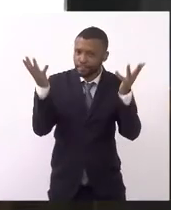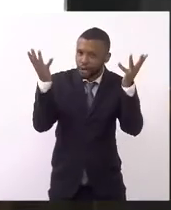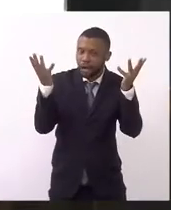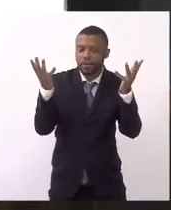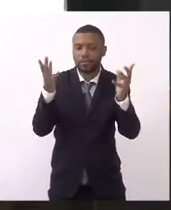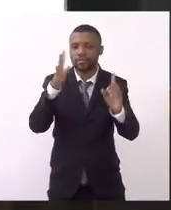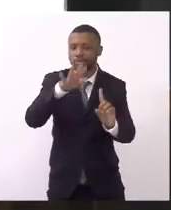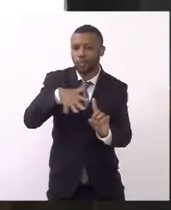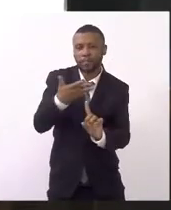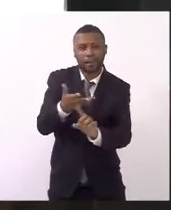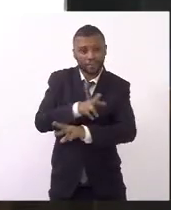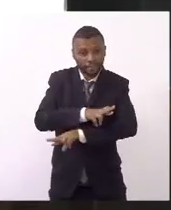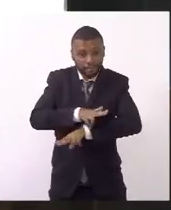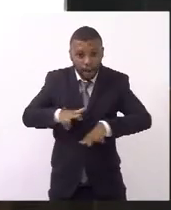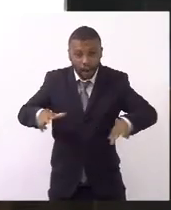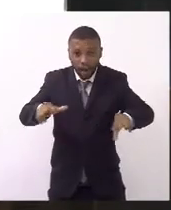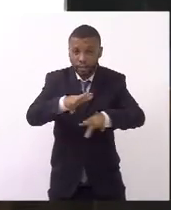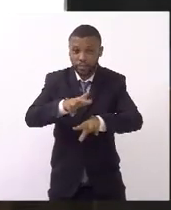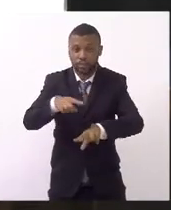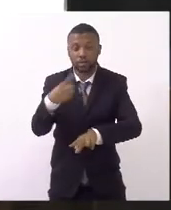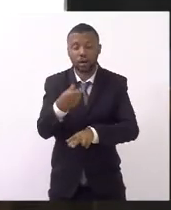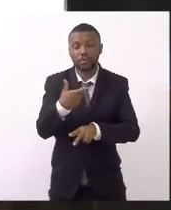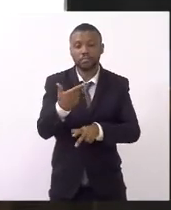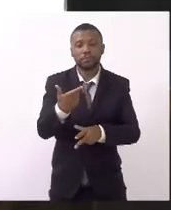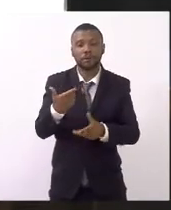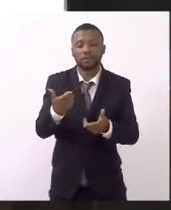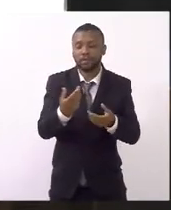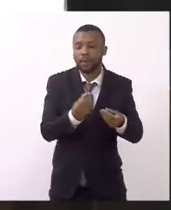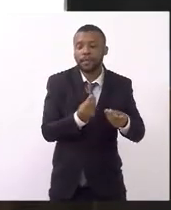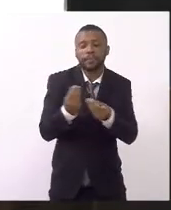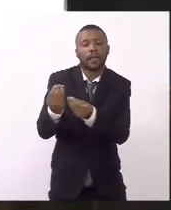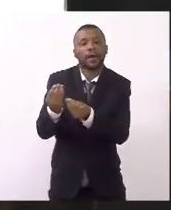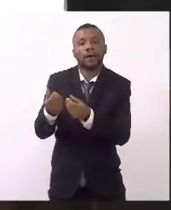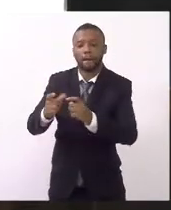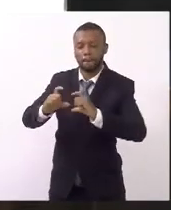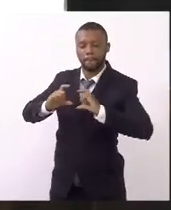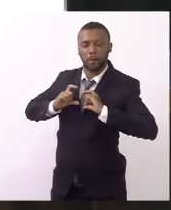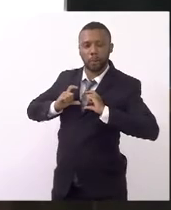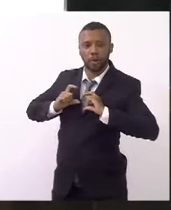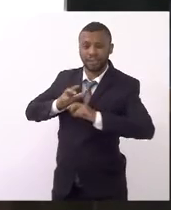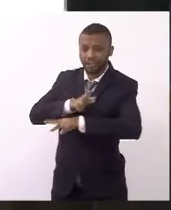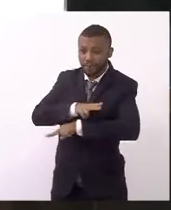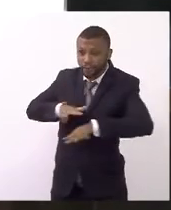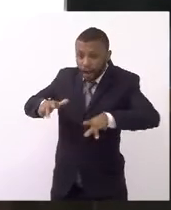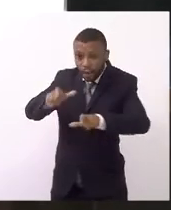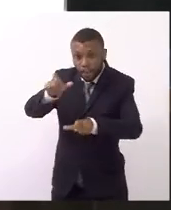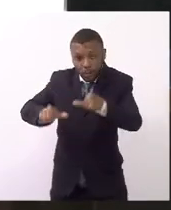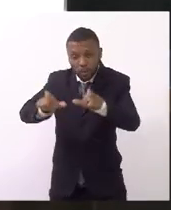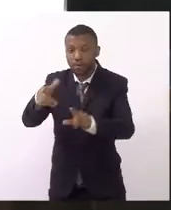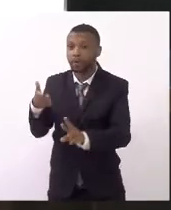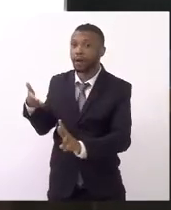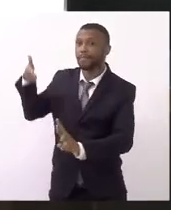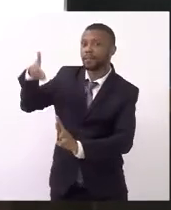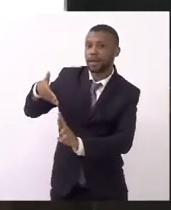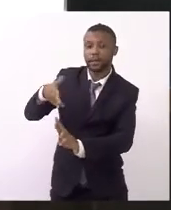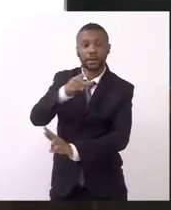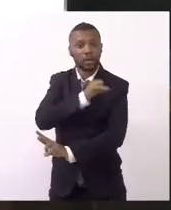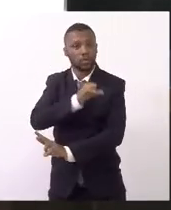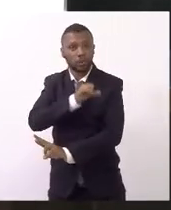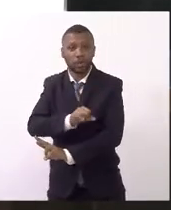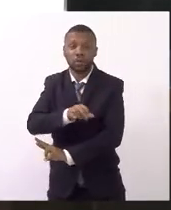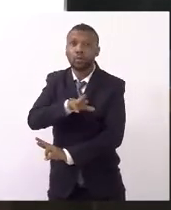de homenagem faremos a entrega a muitas pessoas que são referências não só no estado do Rio de Janeiro